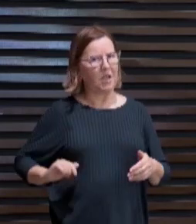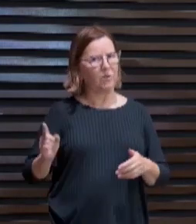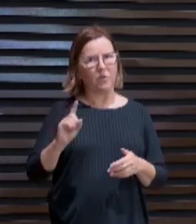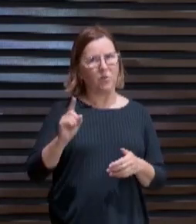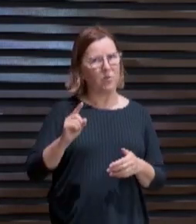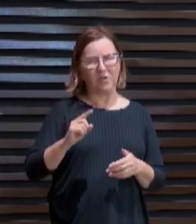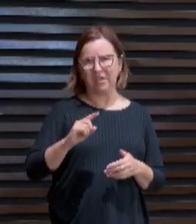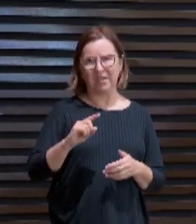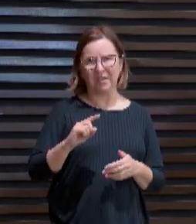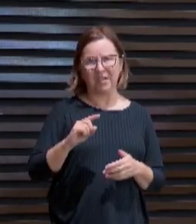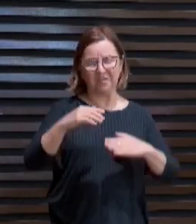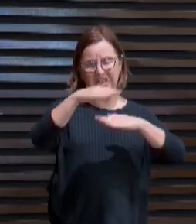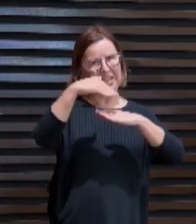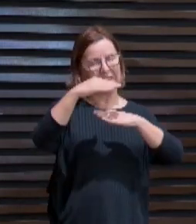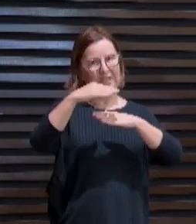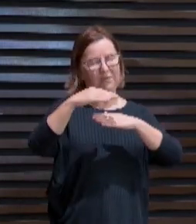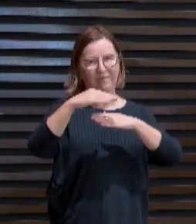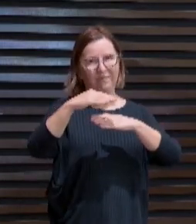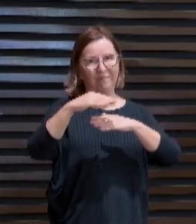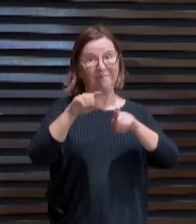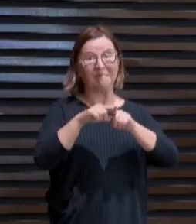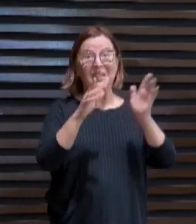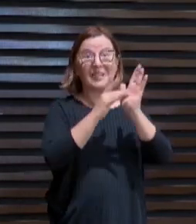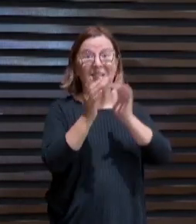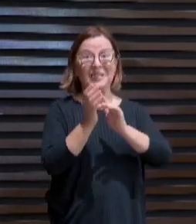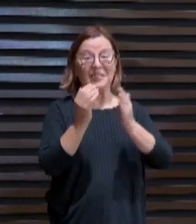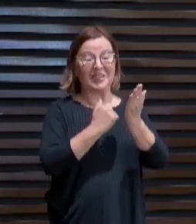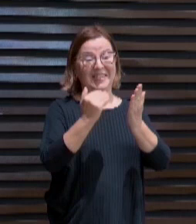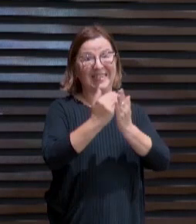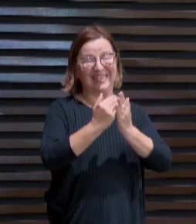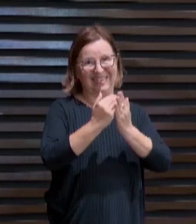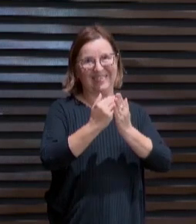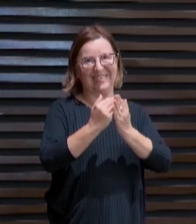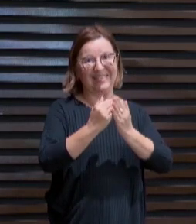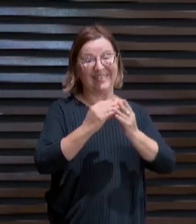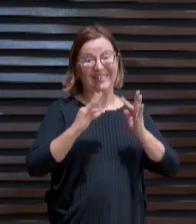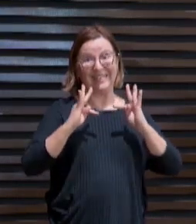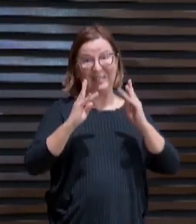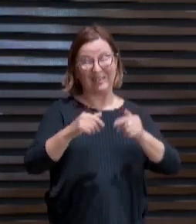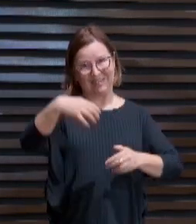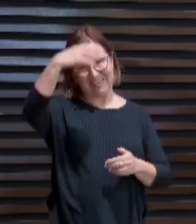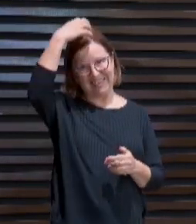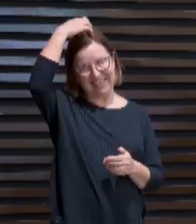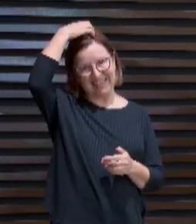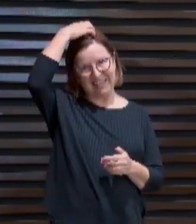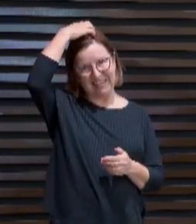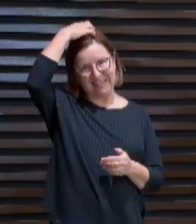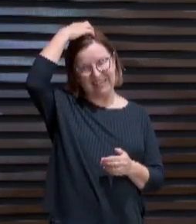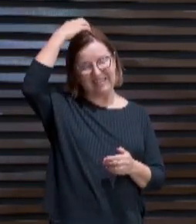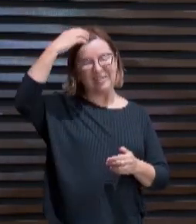todos os reis, isso já traria para eles muito risco, né? Então, dentro desse contexto,